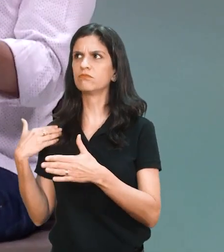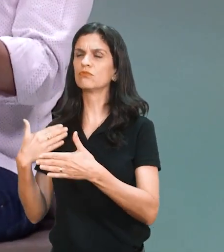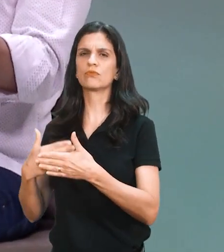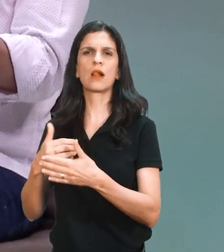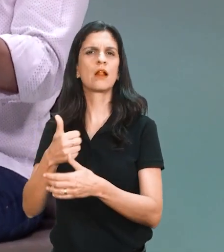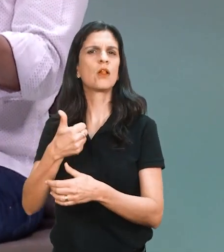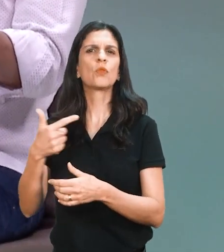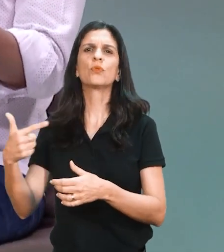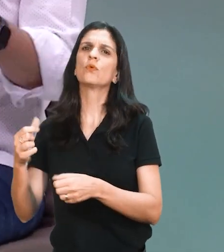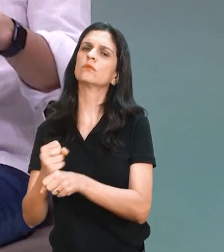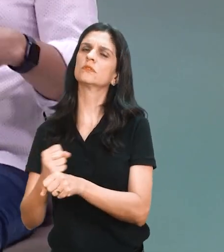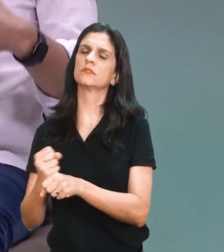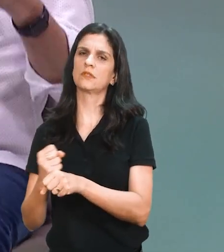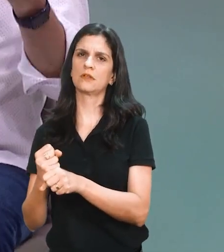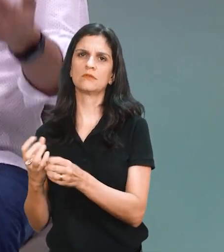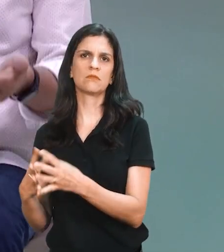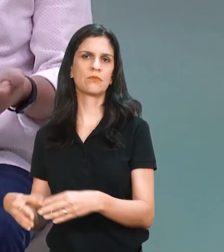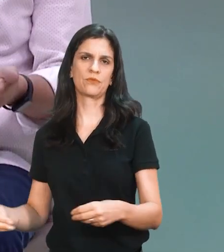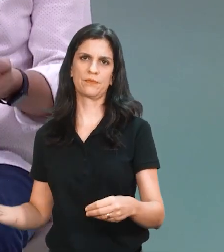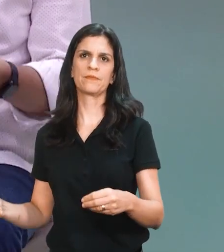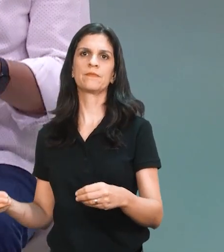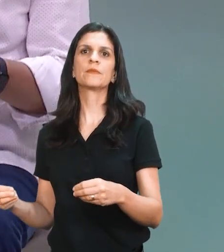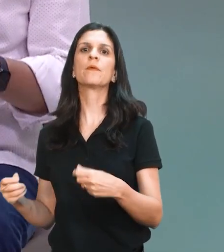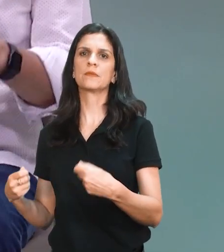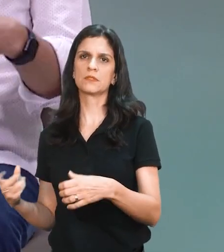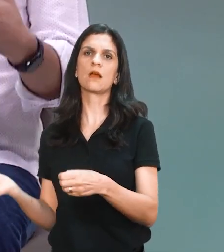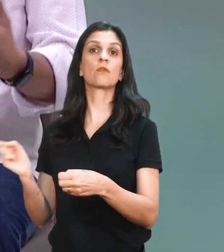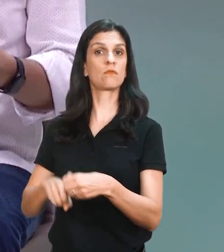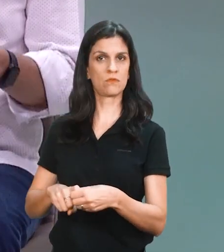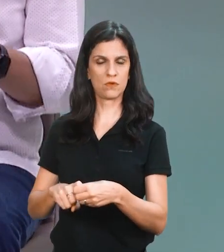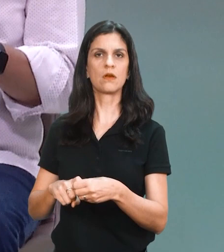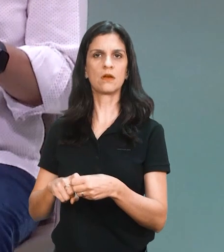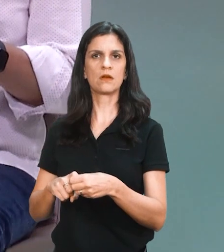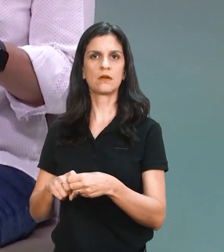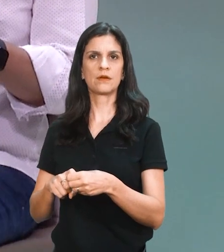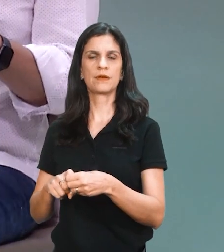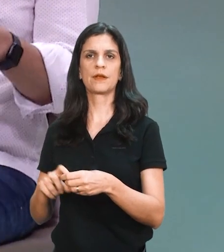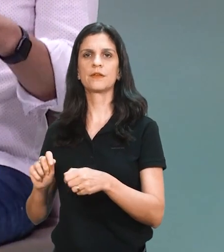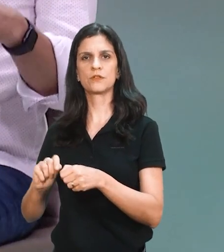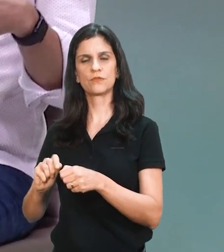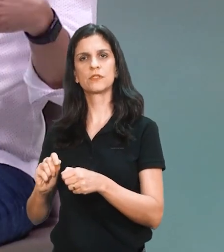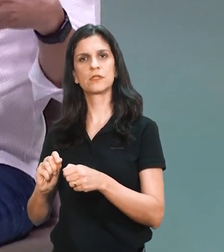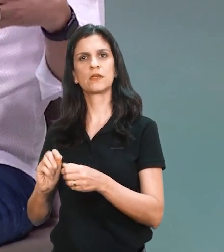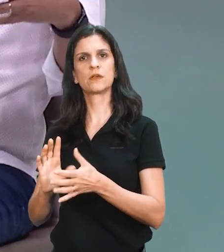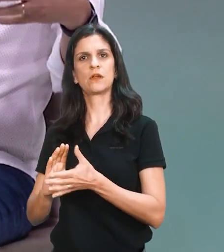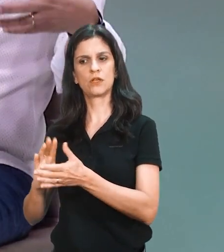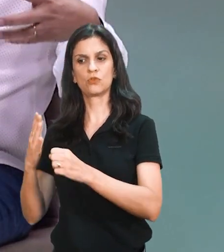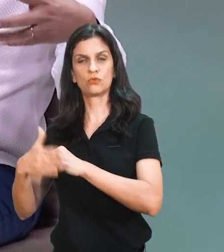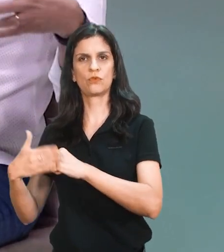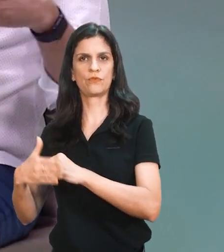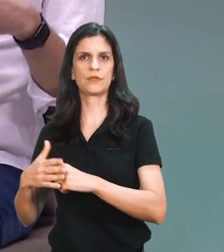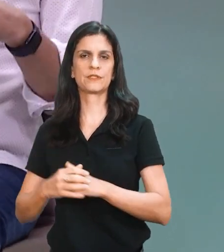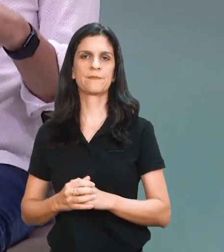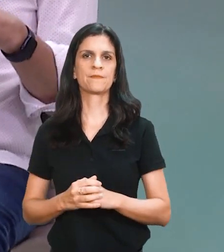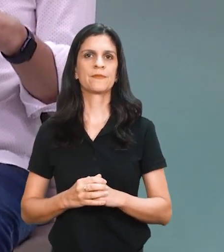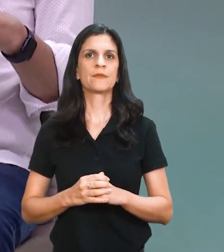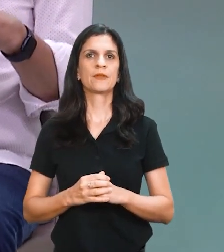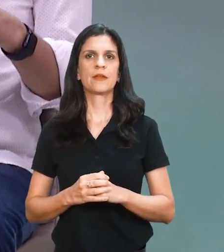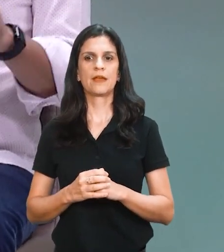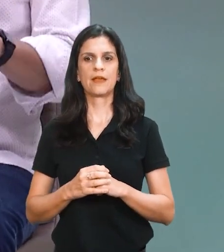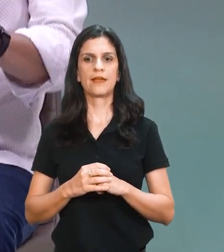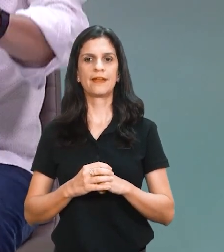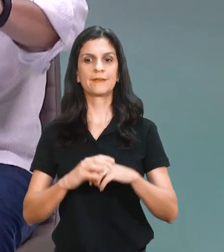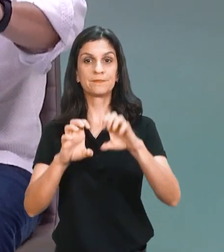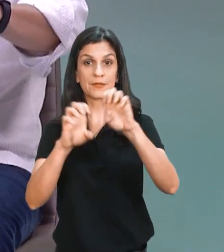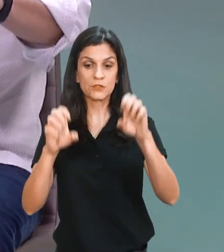anos se perdeu. Então a gente precisa retomar isso. Tem uma conversa para que use a estrutura ali da Casa da Mulher